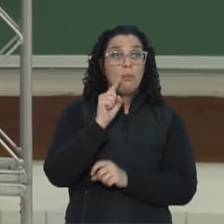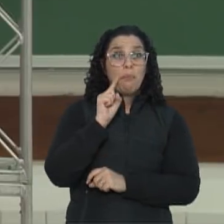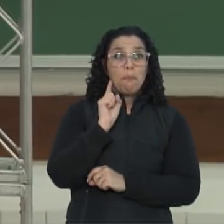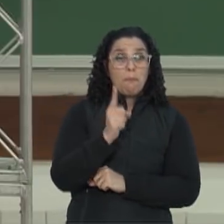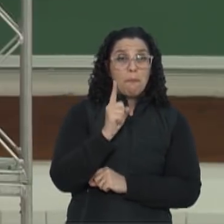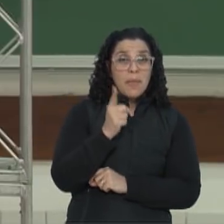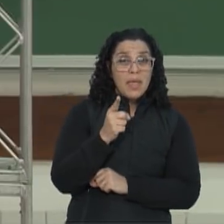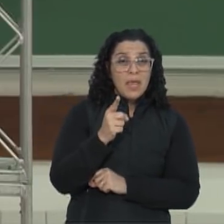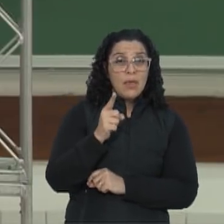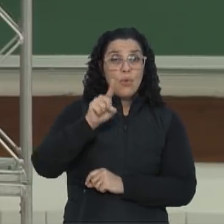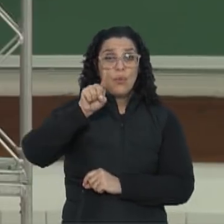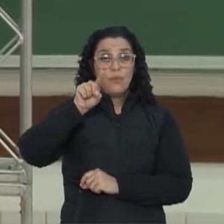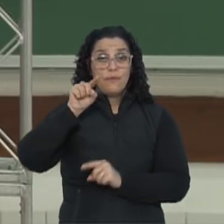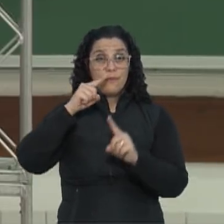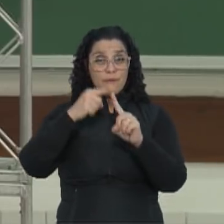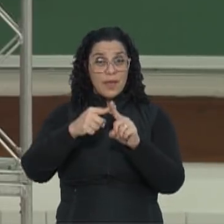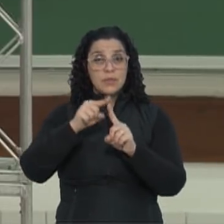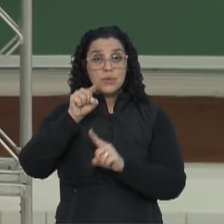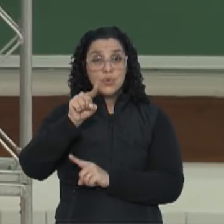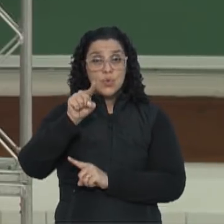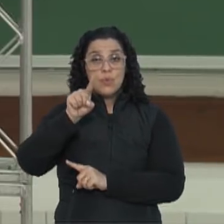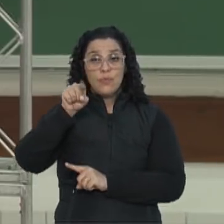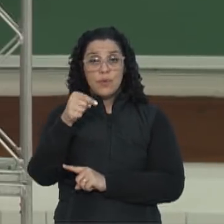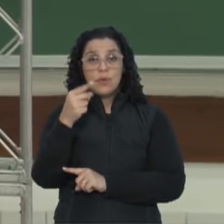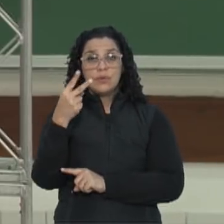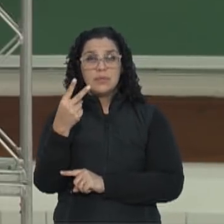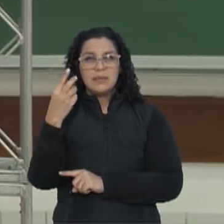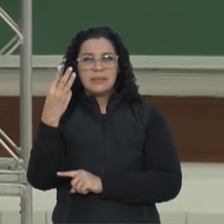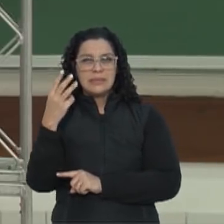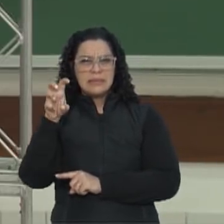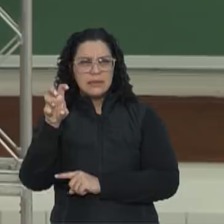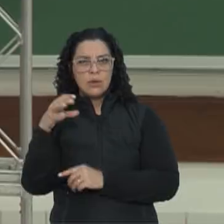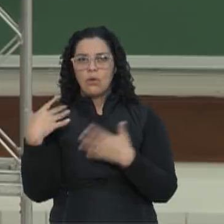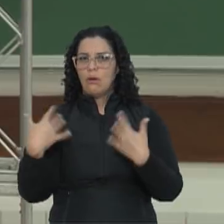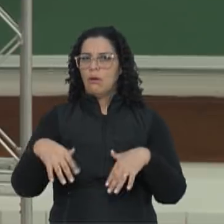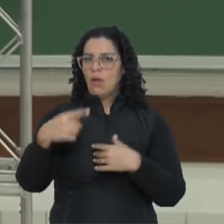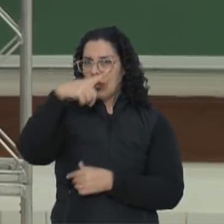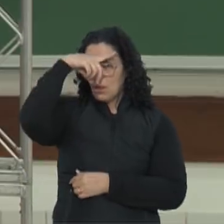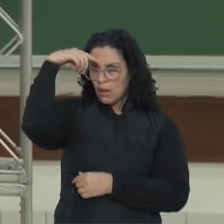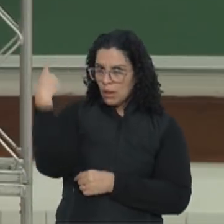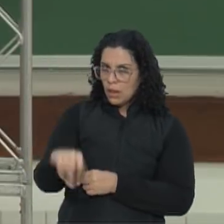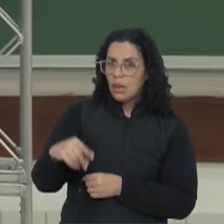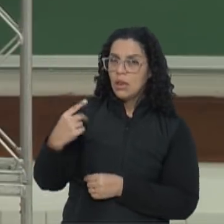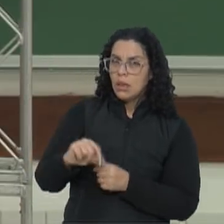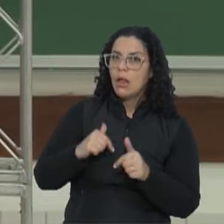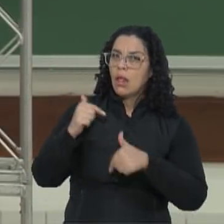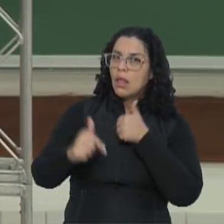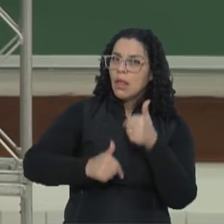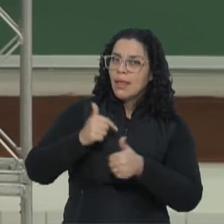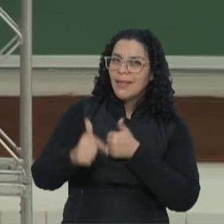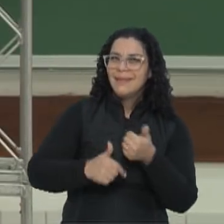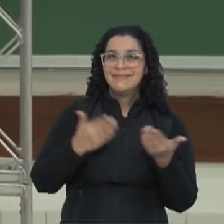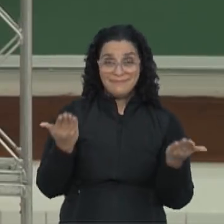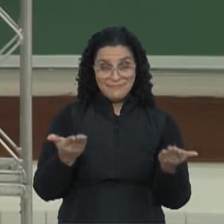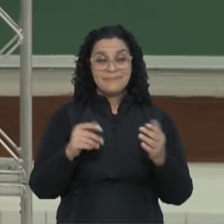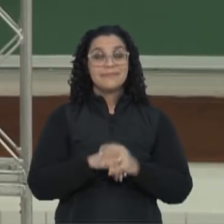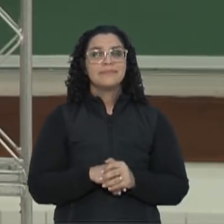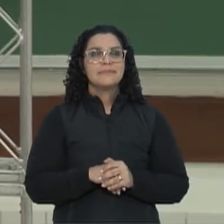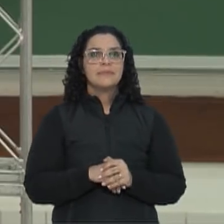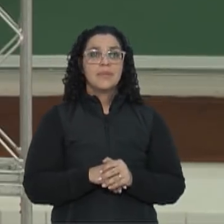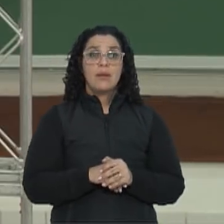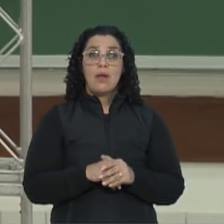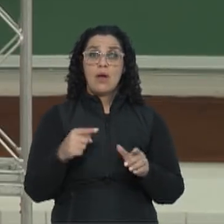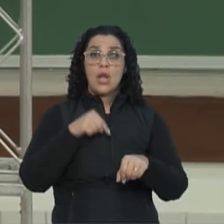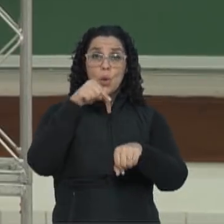parcelas de 1,235, ou seja, 1 inteiro 235 milésimos, ó, vai dar um suador aí em vocês, né?